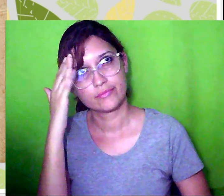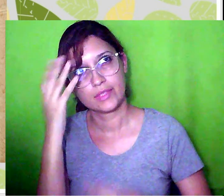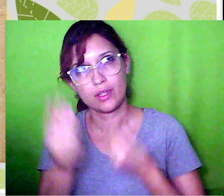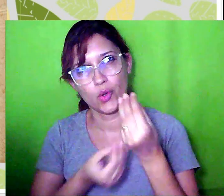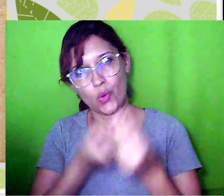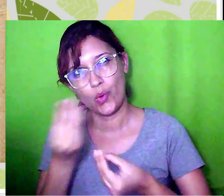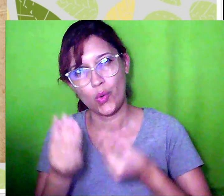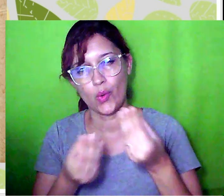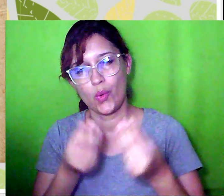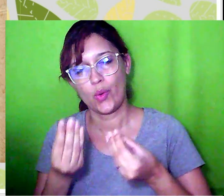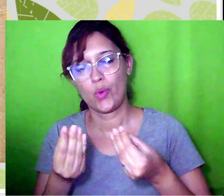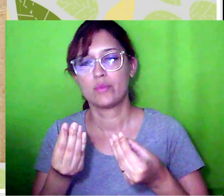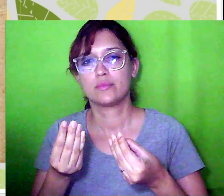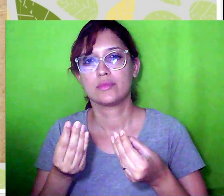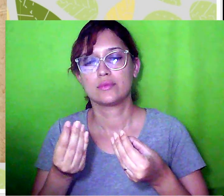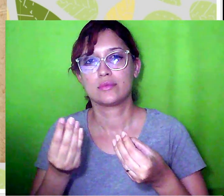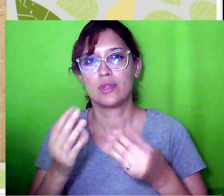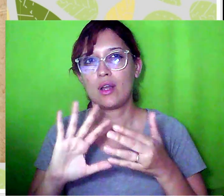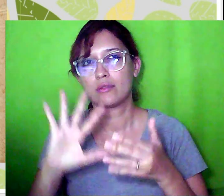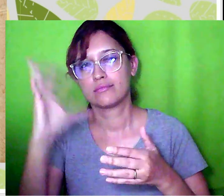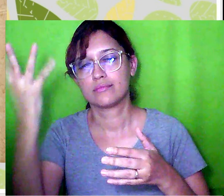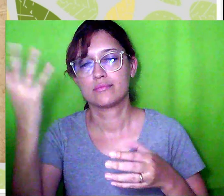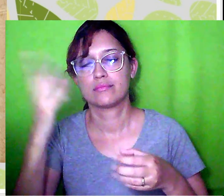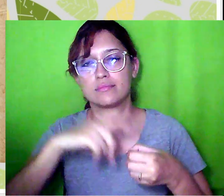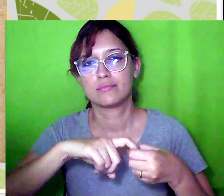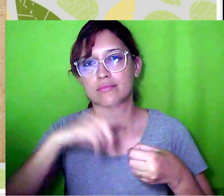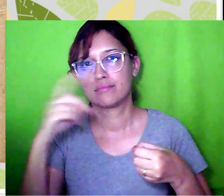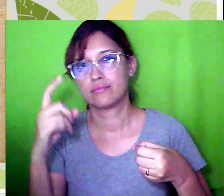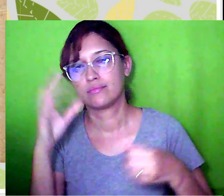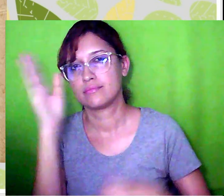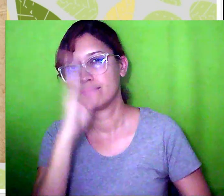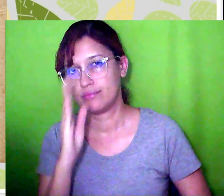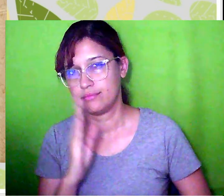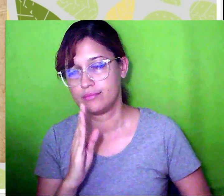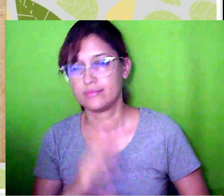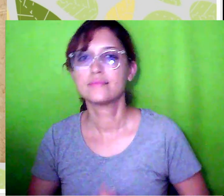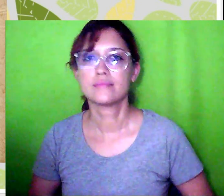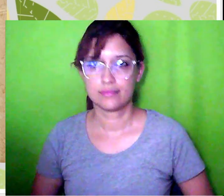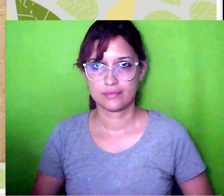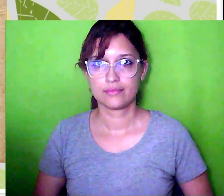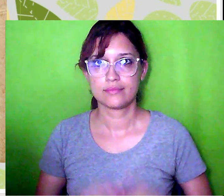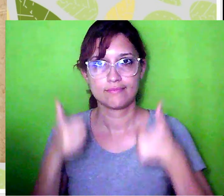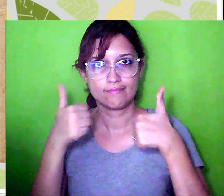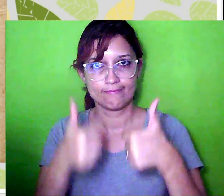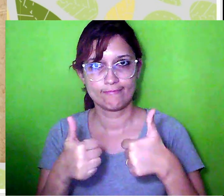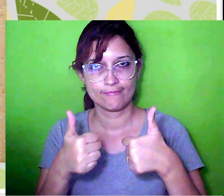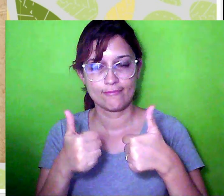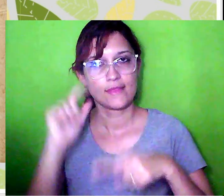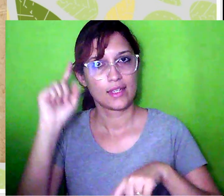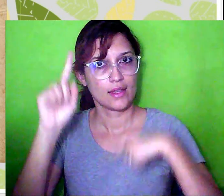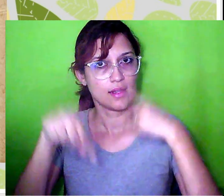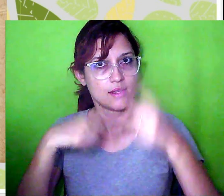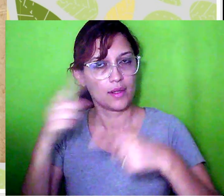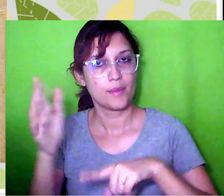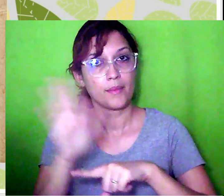você entender como aconteceu a independência do Brasil,